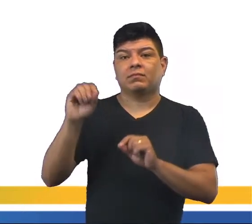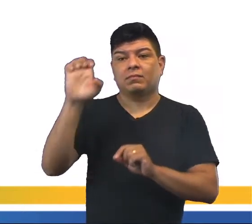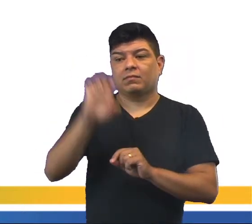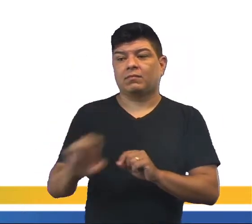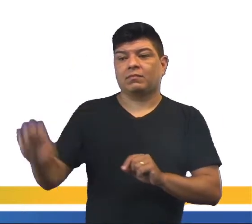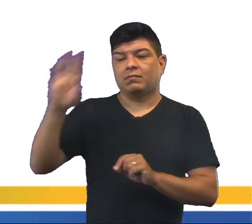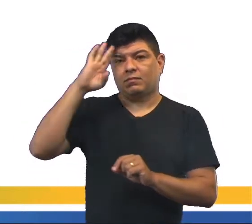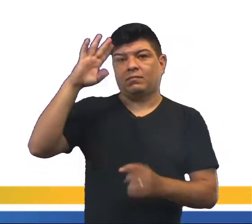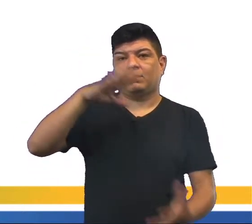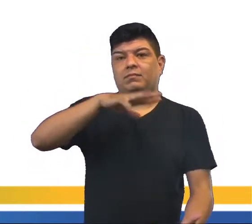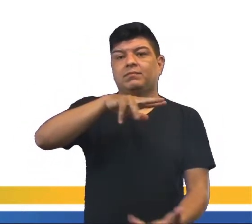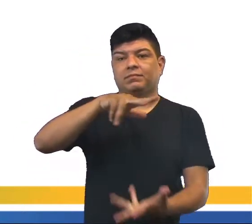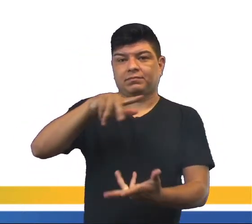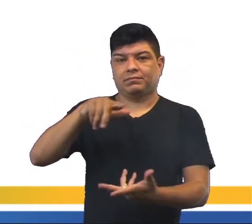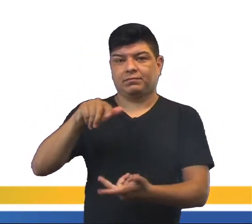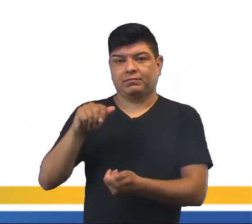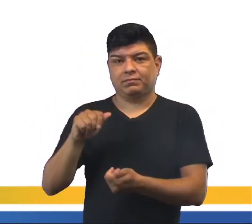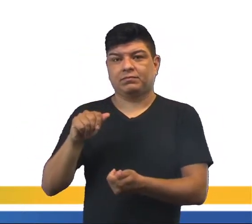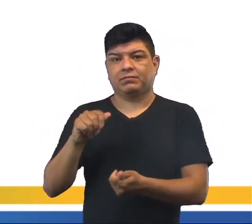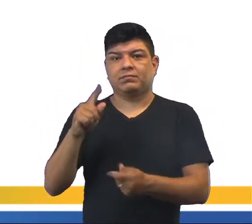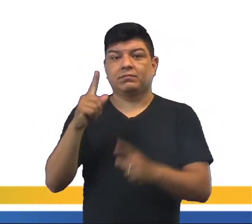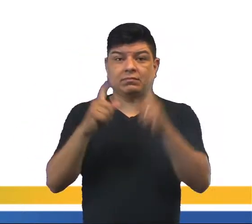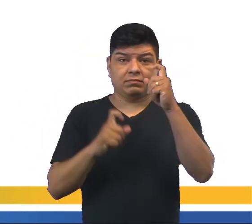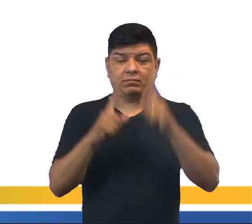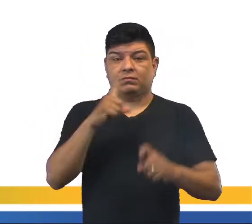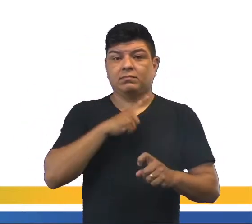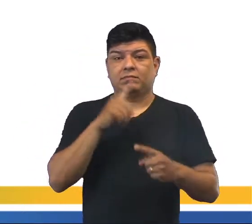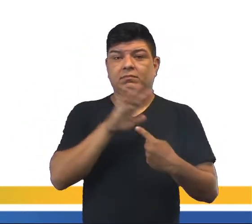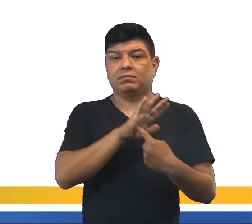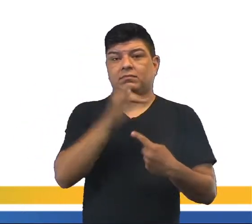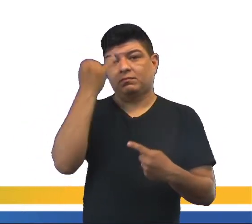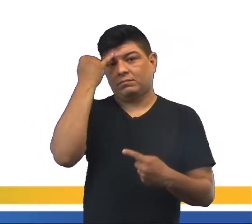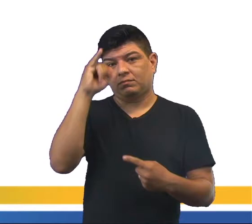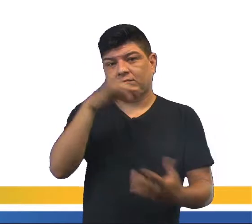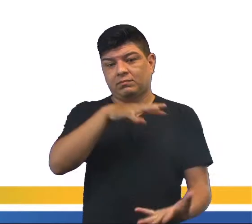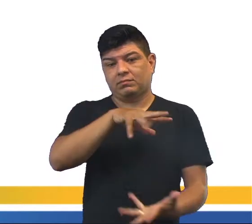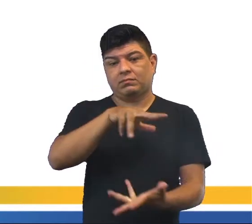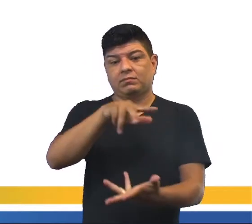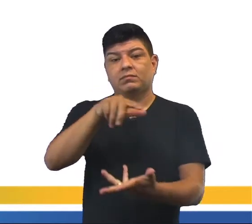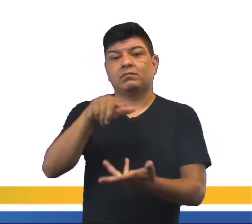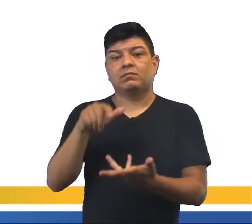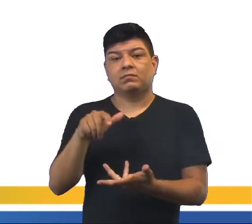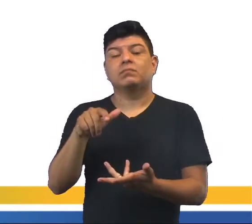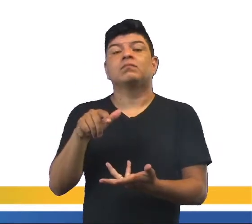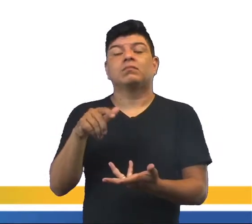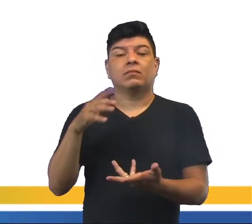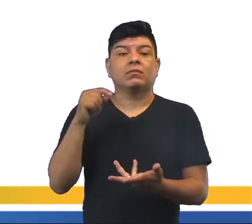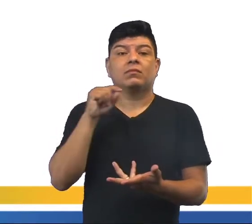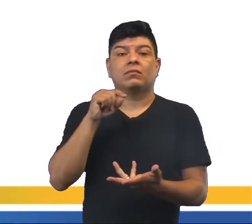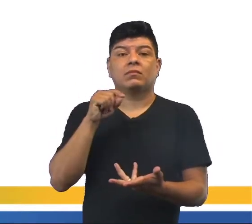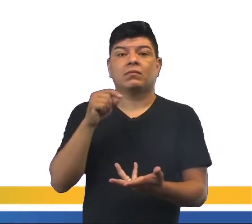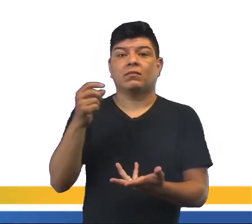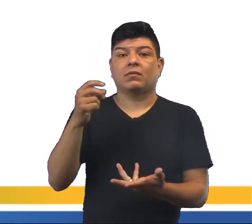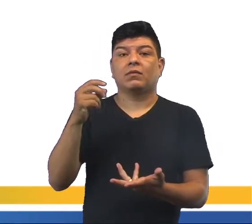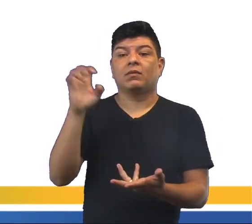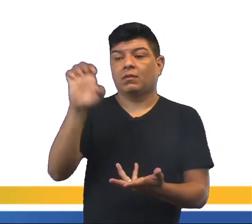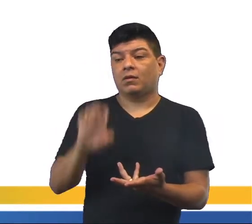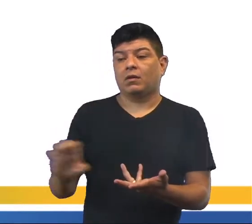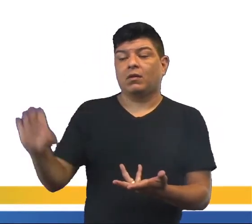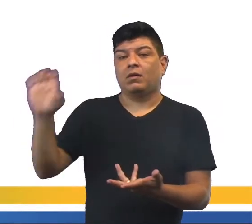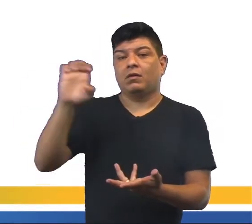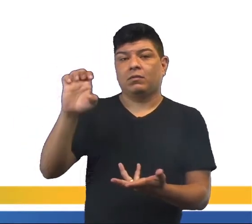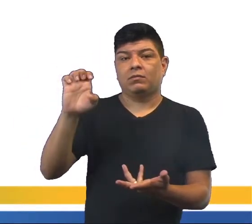Eurocentrismo corresponde a uma expressão que emite a ideia no mundo como um todo de que a Europa e seus